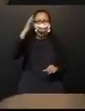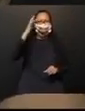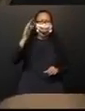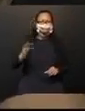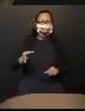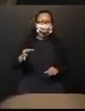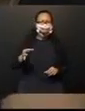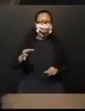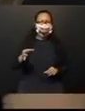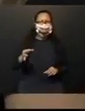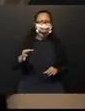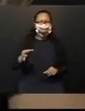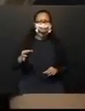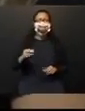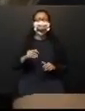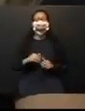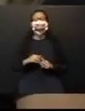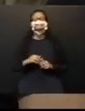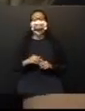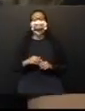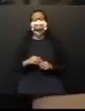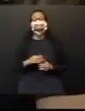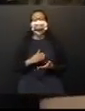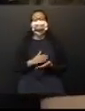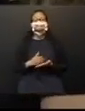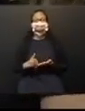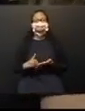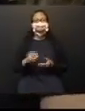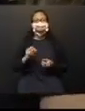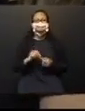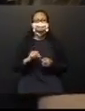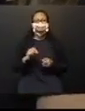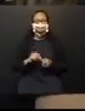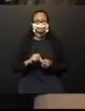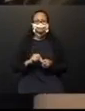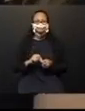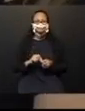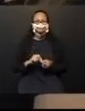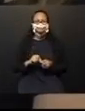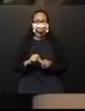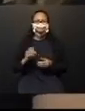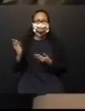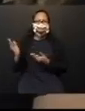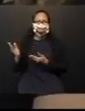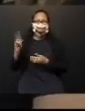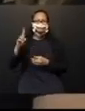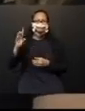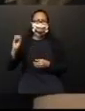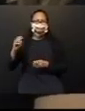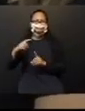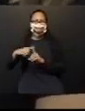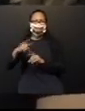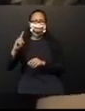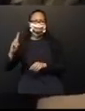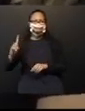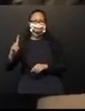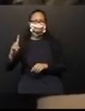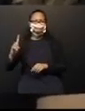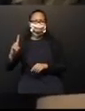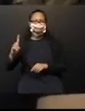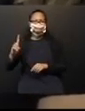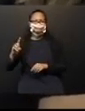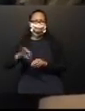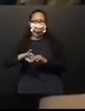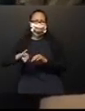gente vai fazer? A gente vai começar a abrir. Aqui não é 10 mais 1, né? Vamos fazer a decomposição,